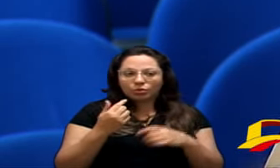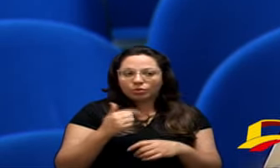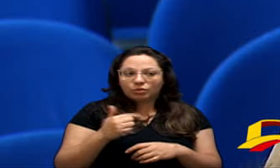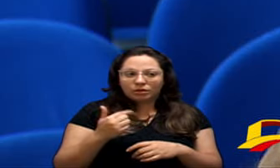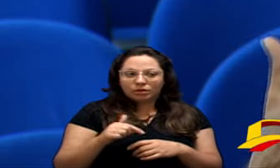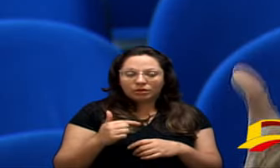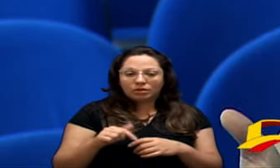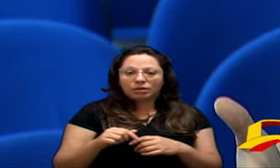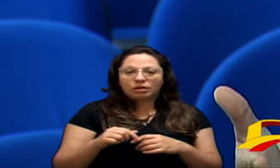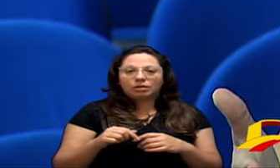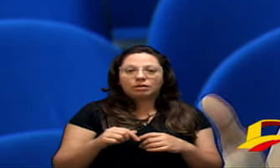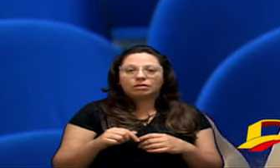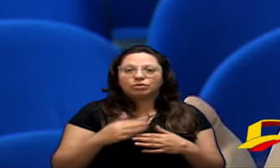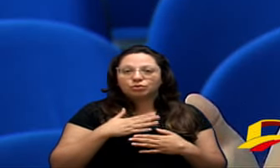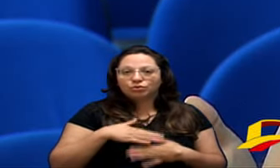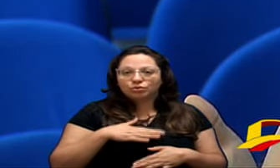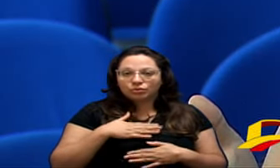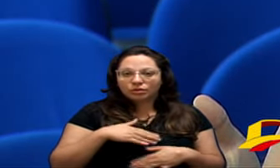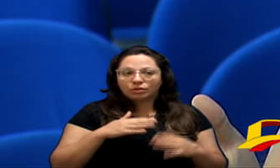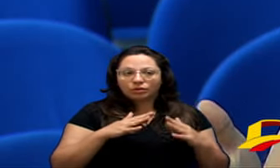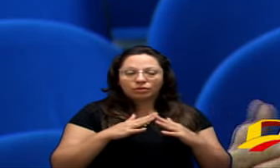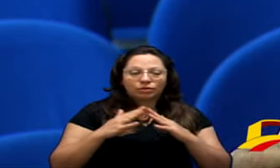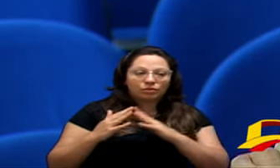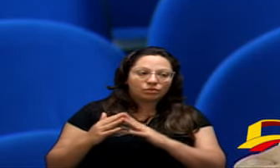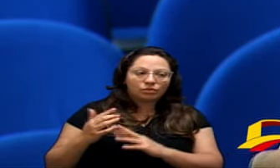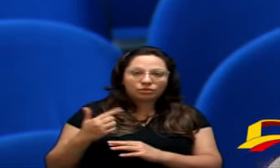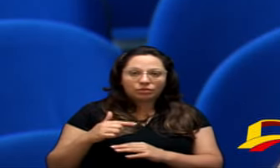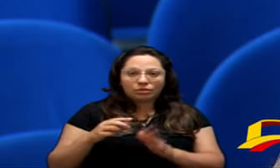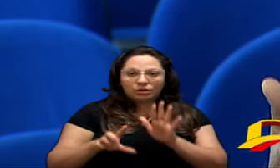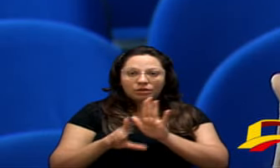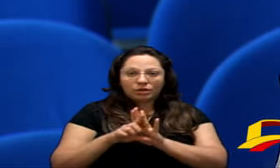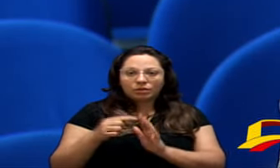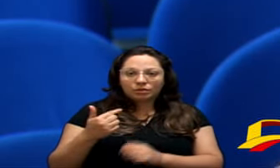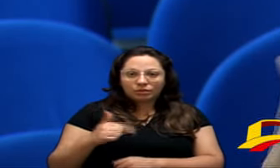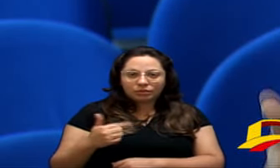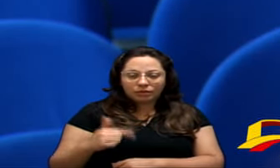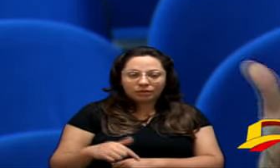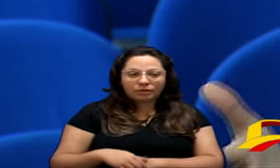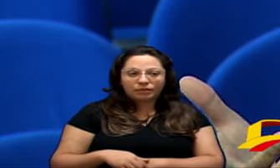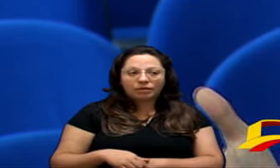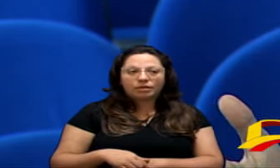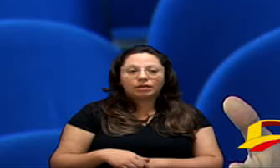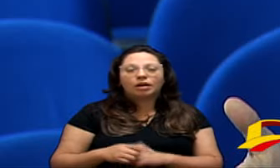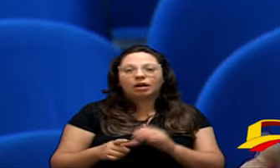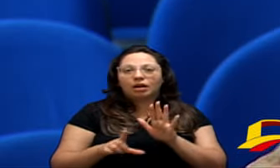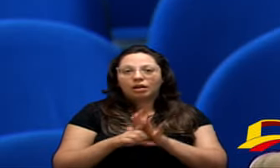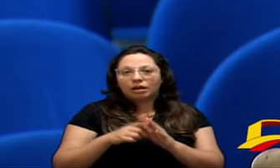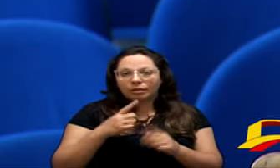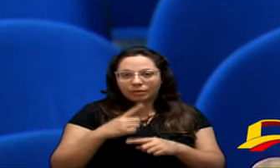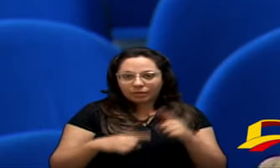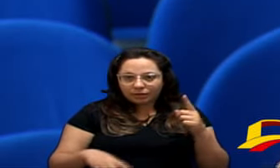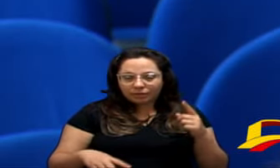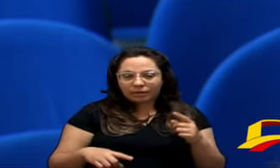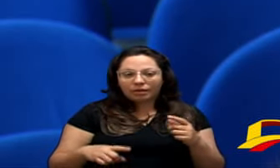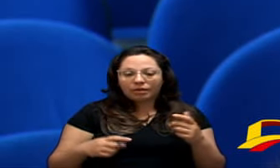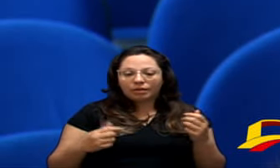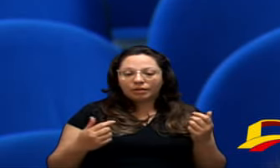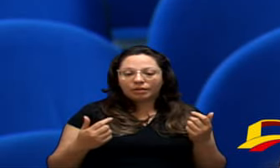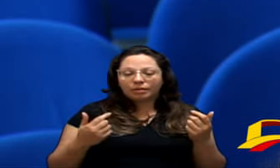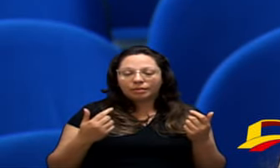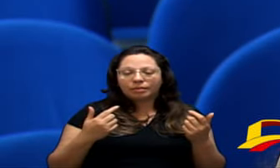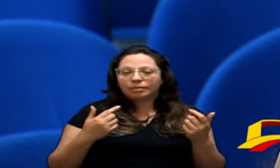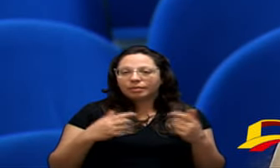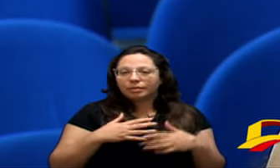a perturbação do sossego do vizinho não há legislação Municipal que proíba a perturbação do Sossego e que atribua a